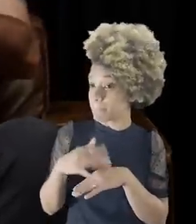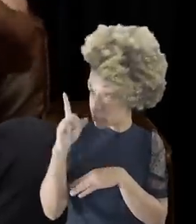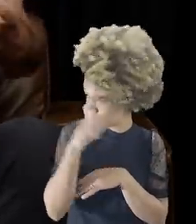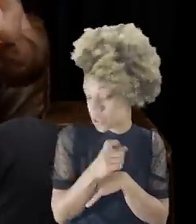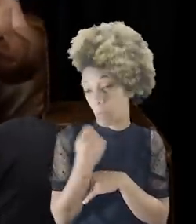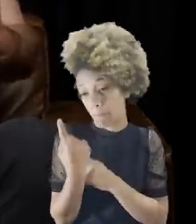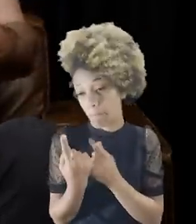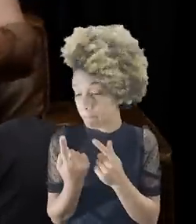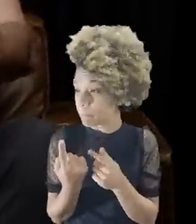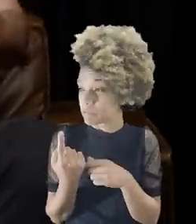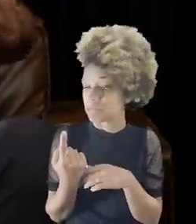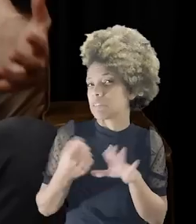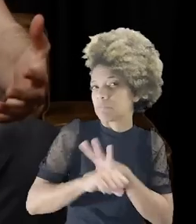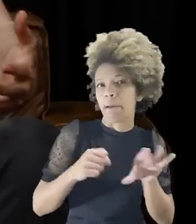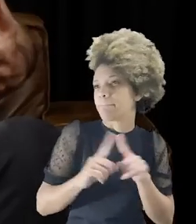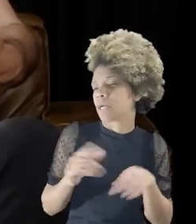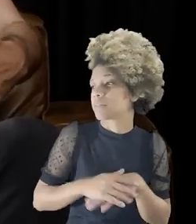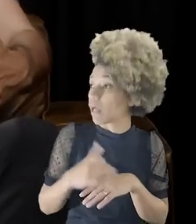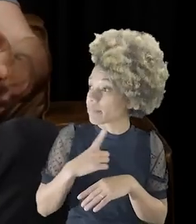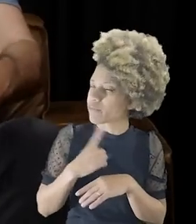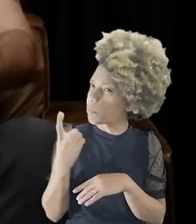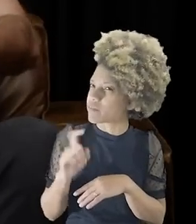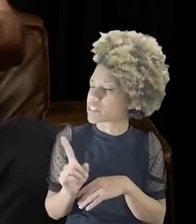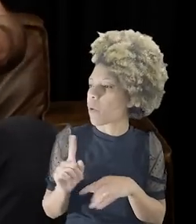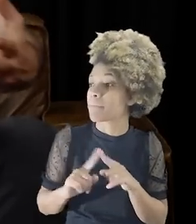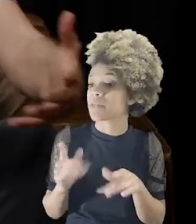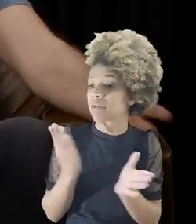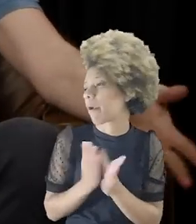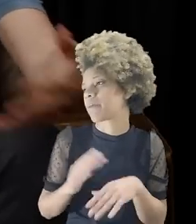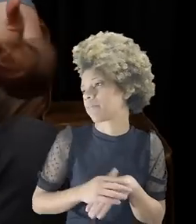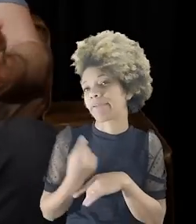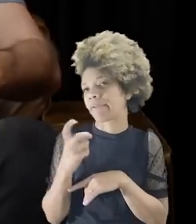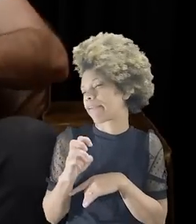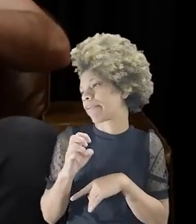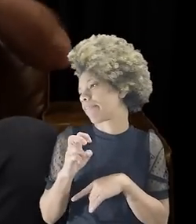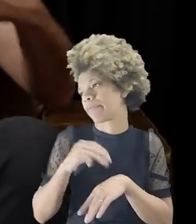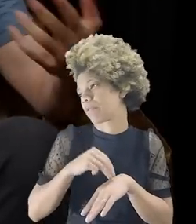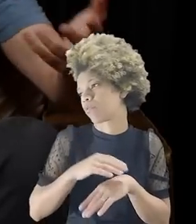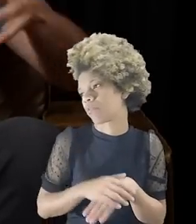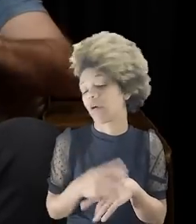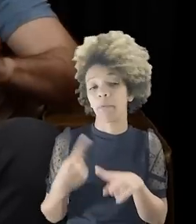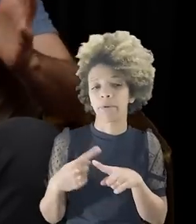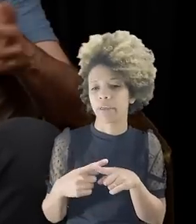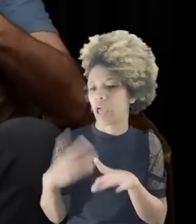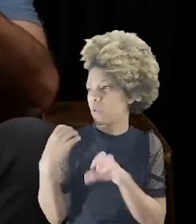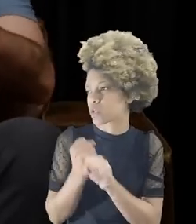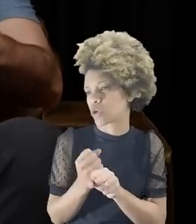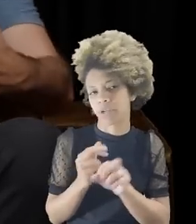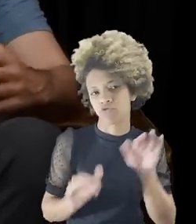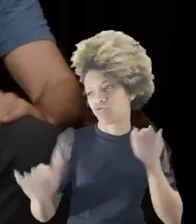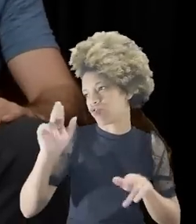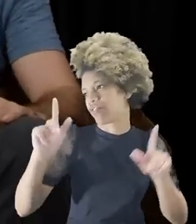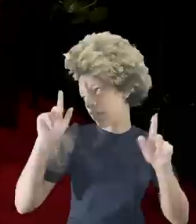é pouco e o João acabava teve uma vez que não mas o jogo realmente acabava em 15 minutos porque eles abriu uma diferença tá então já não